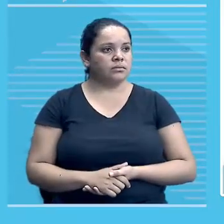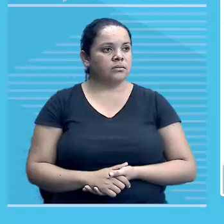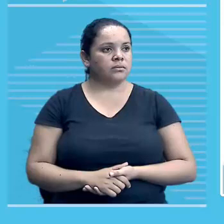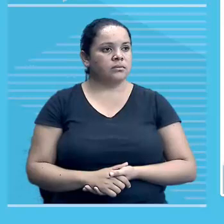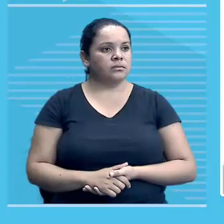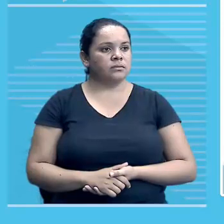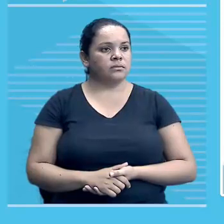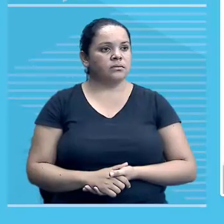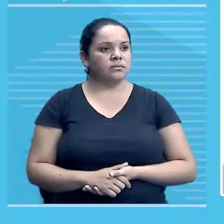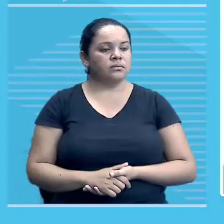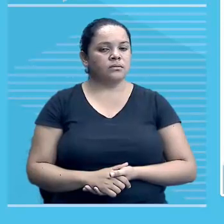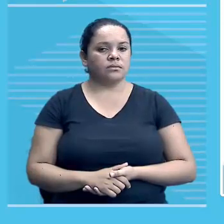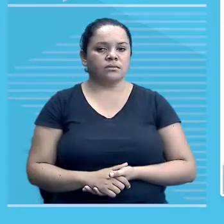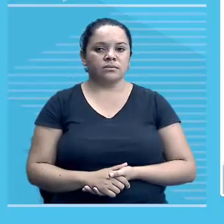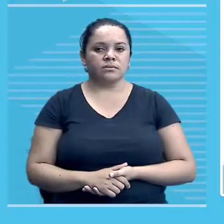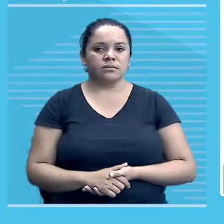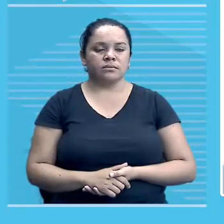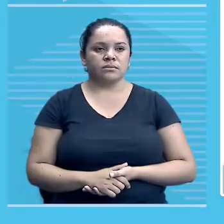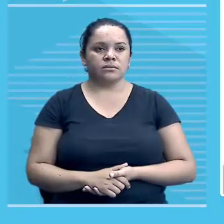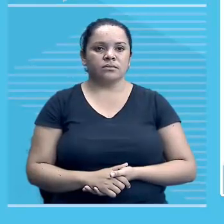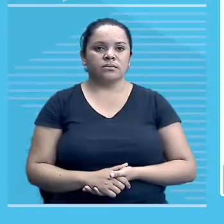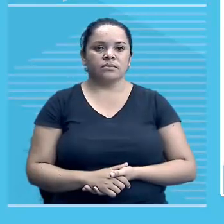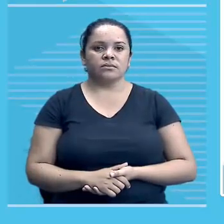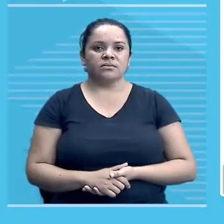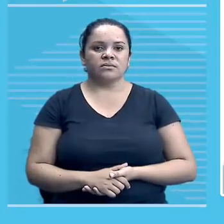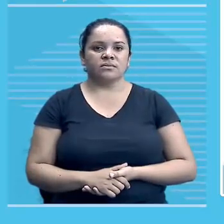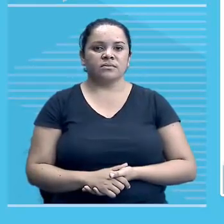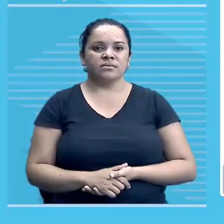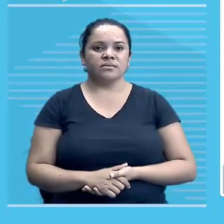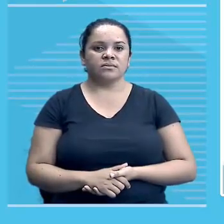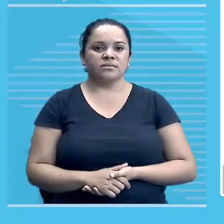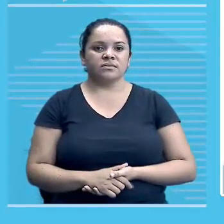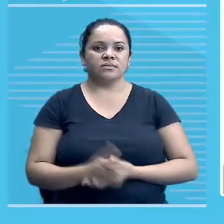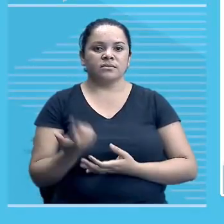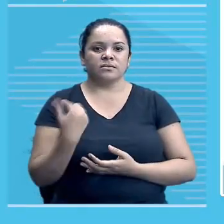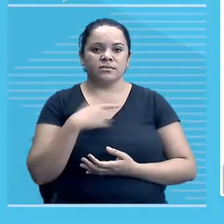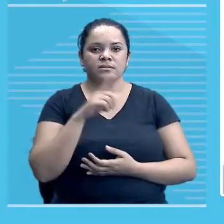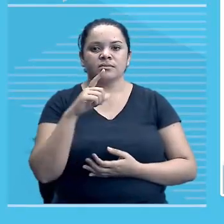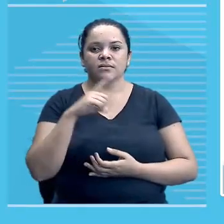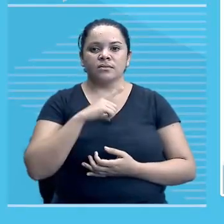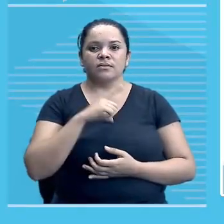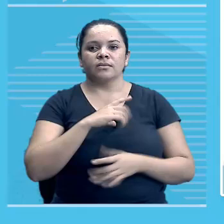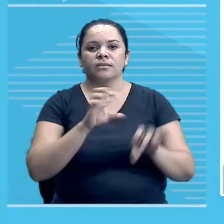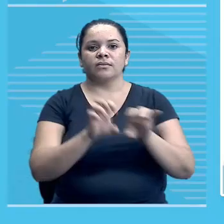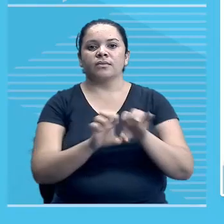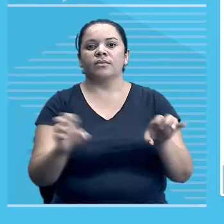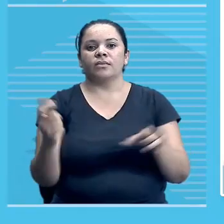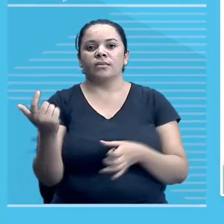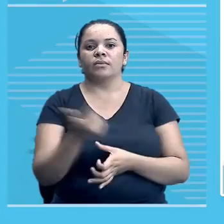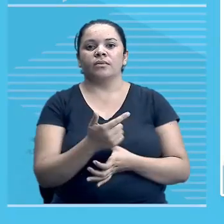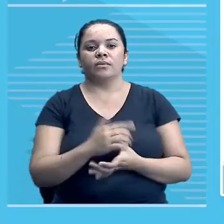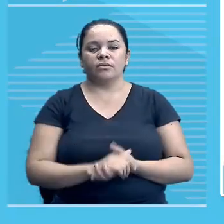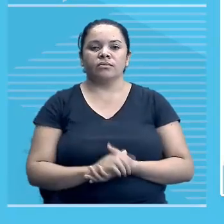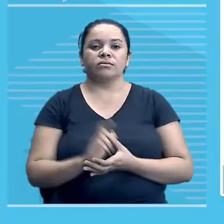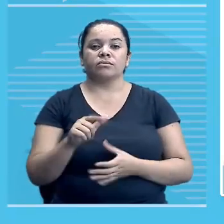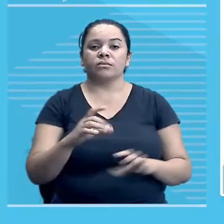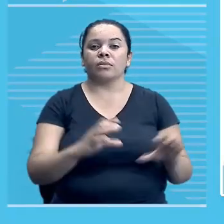Aí, ó, nós temos aqui, como se diz, uma equação do segundo grau, ela é dita